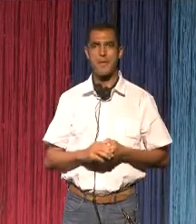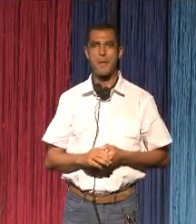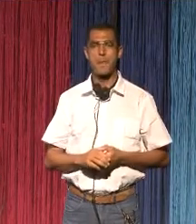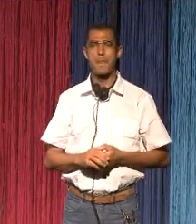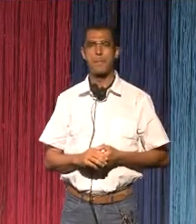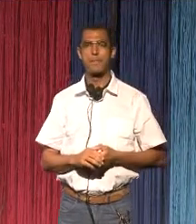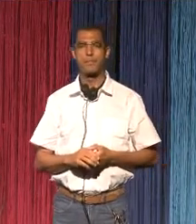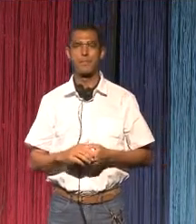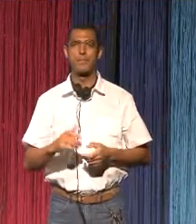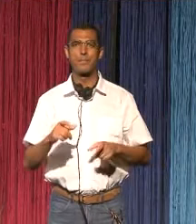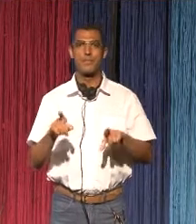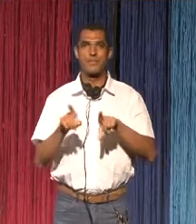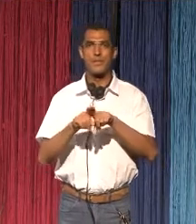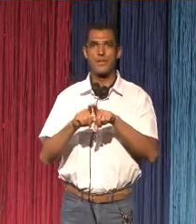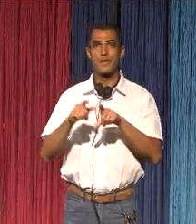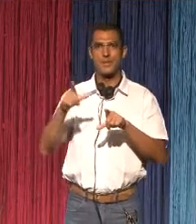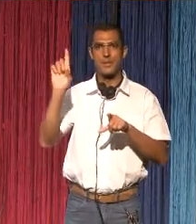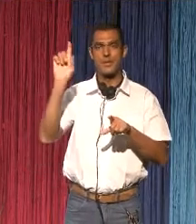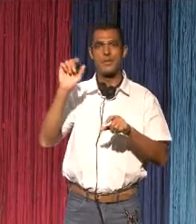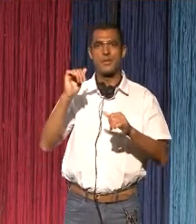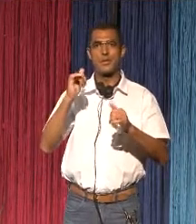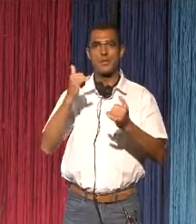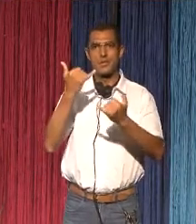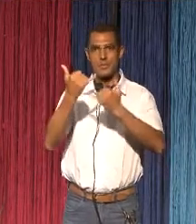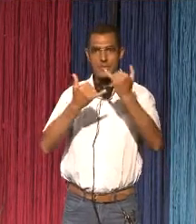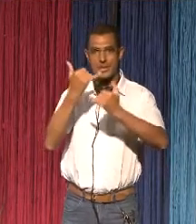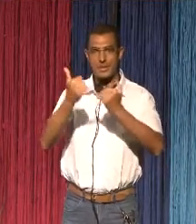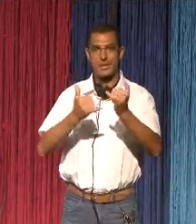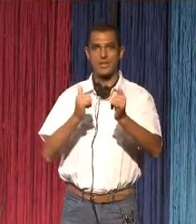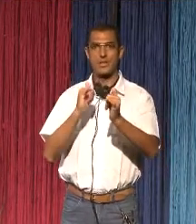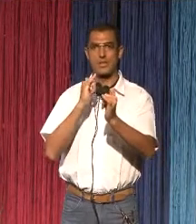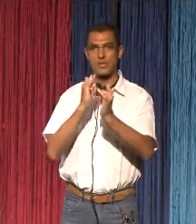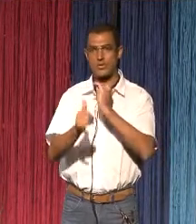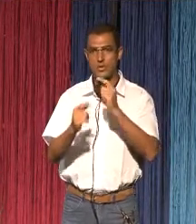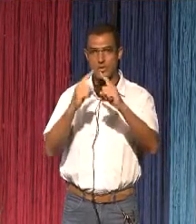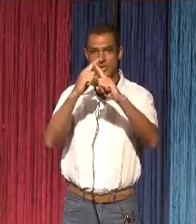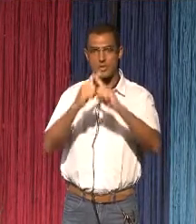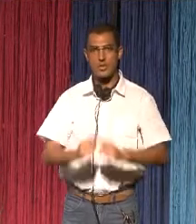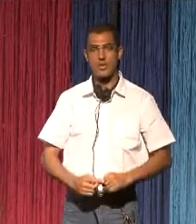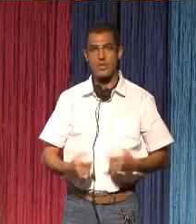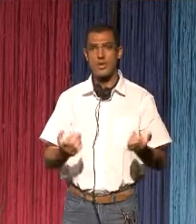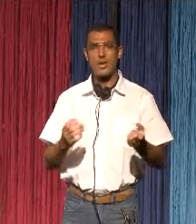por outro lado, né, gente, os jogos e as brincadeiras são socioculturais.